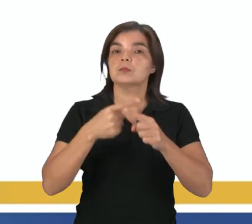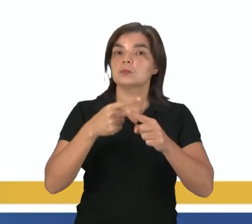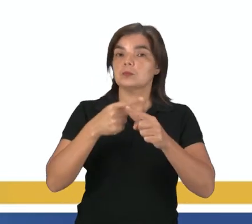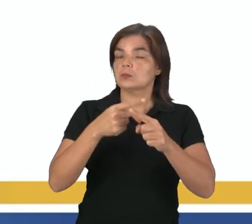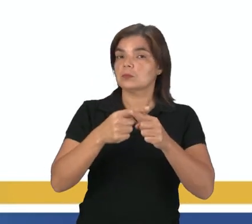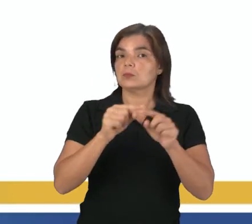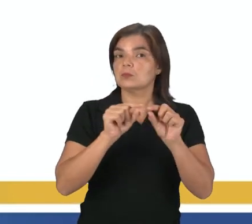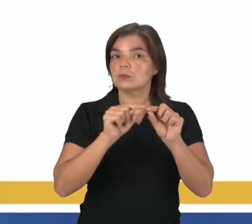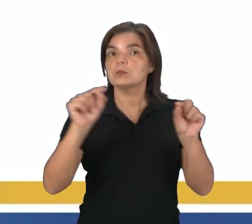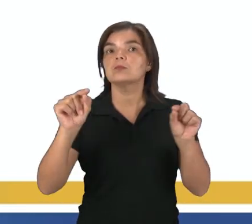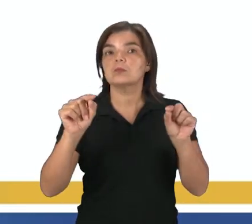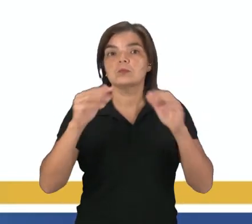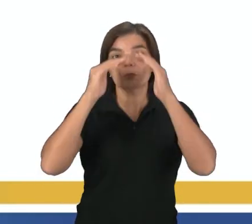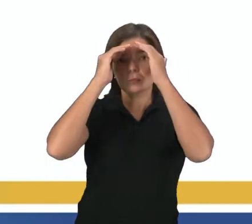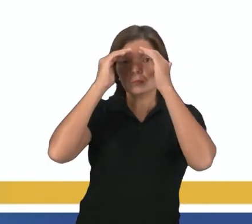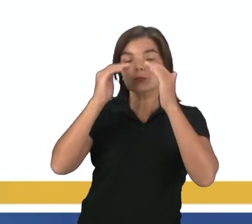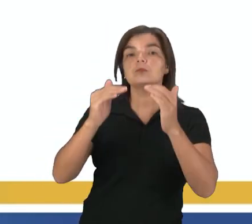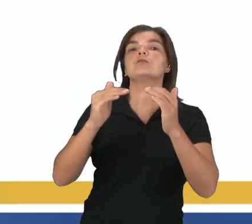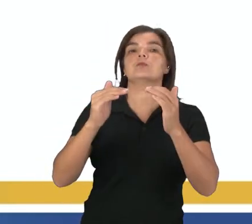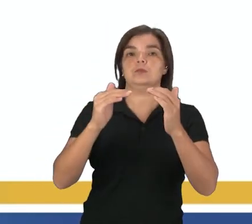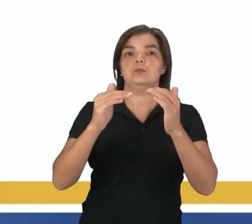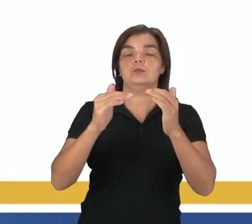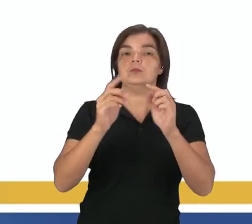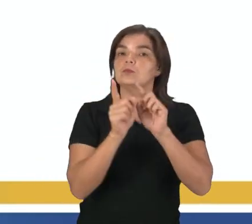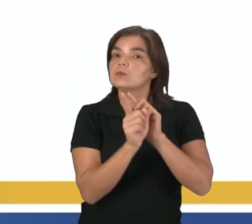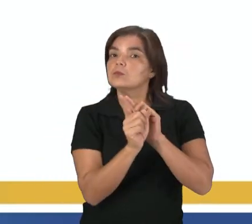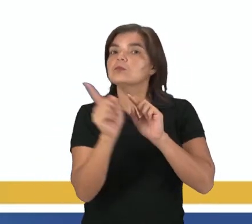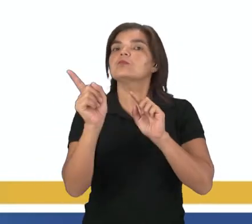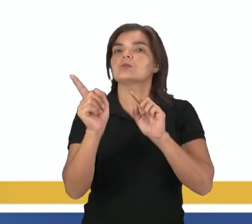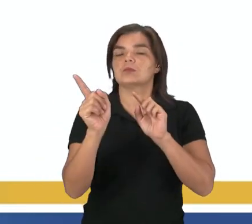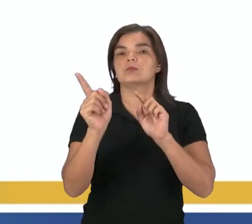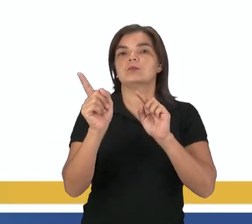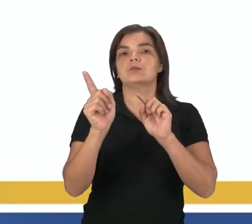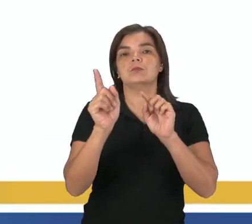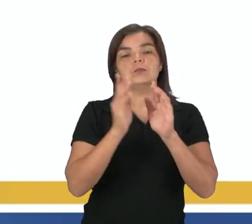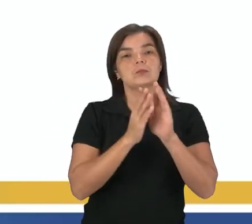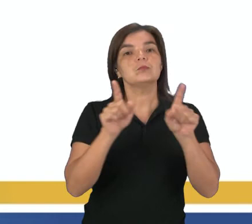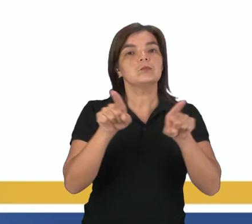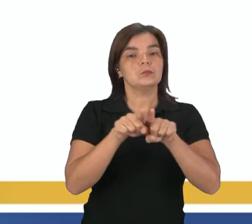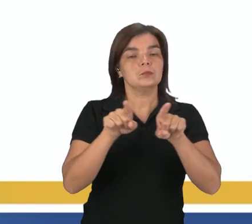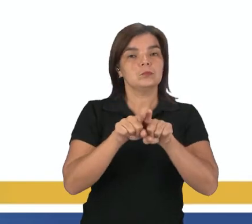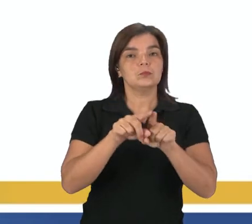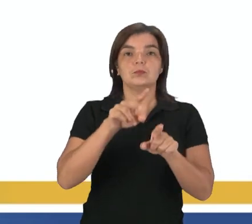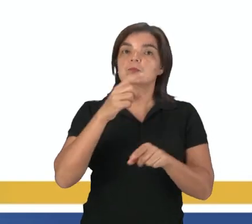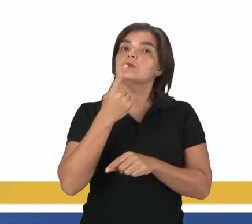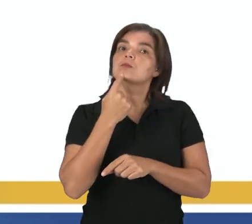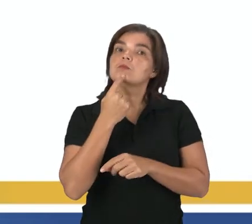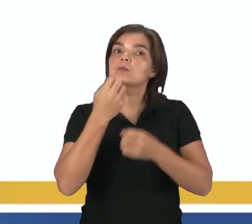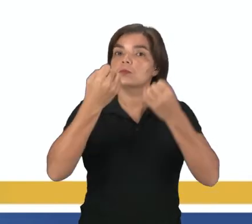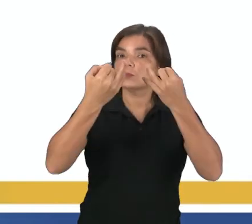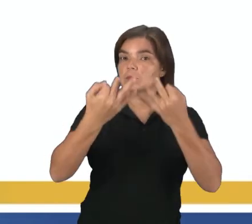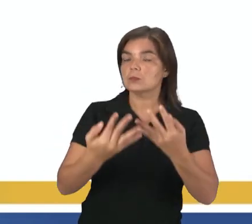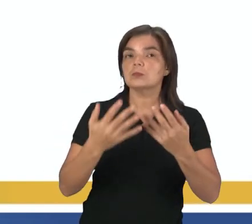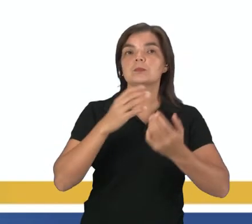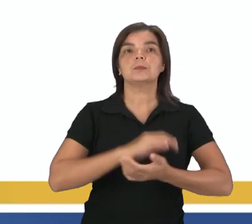eu não estaria obedecendo o sentido, a orientação que esse vetor em vermelho está me